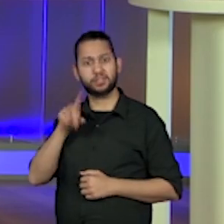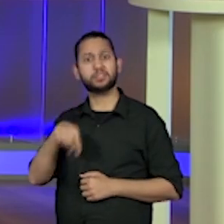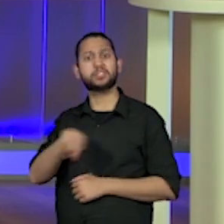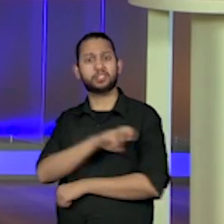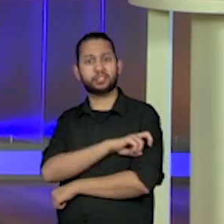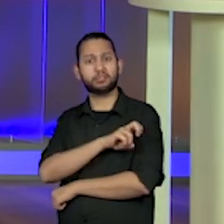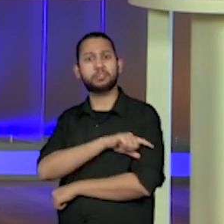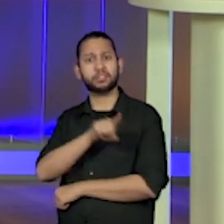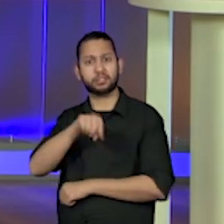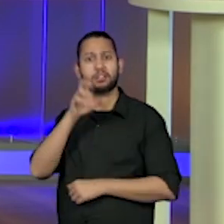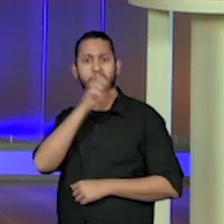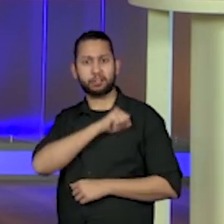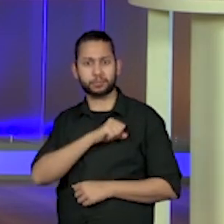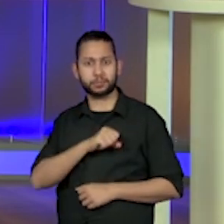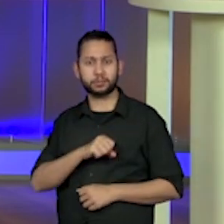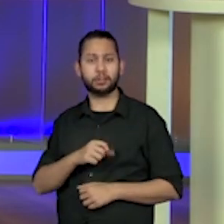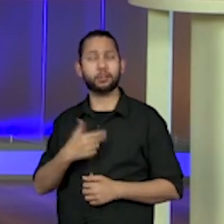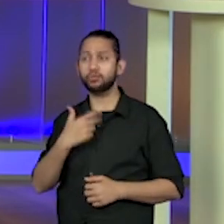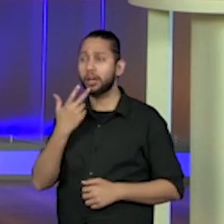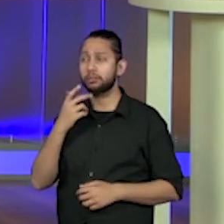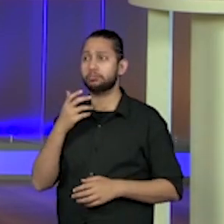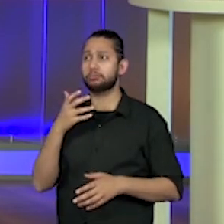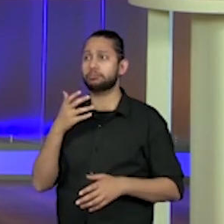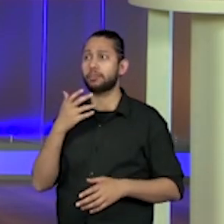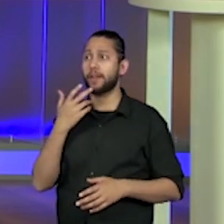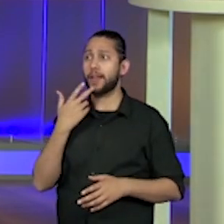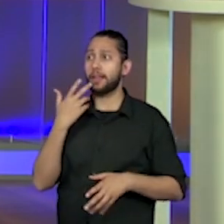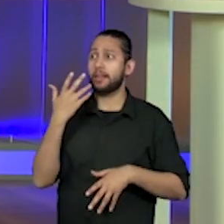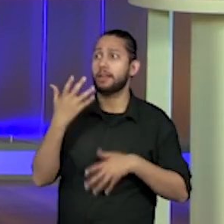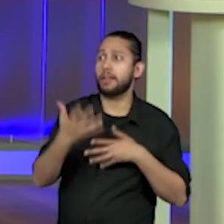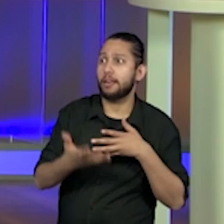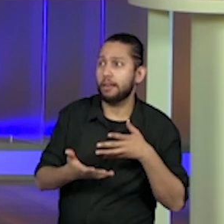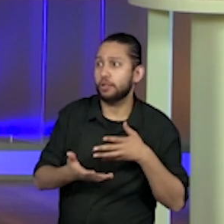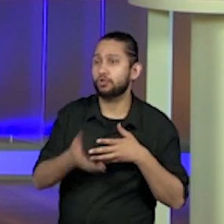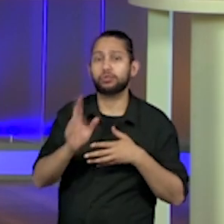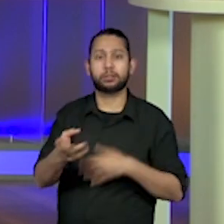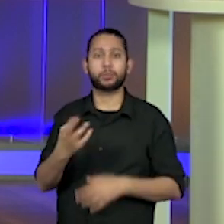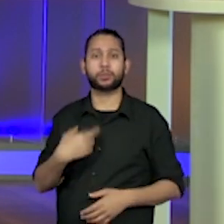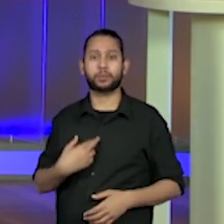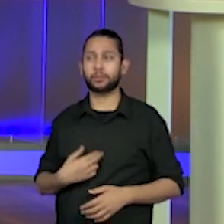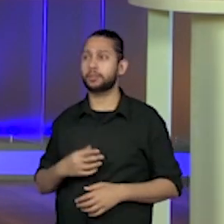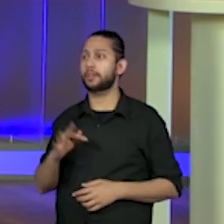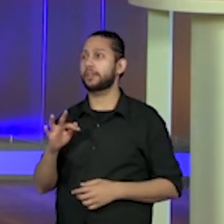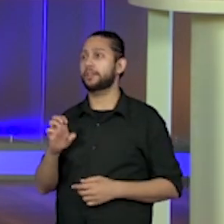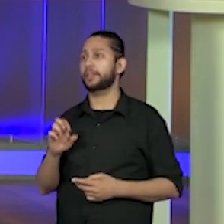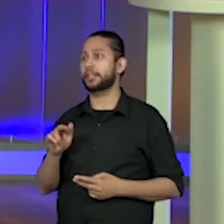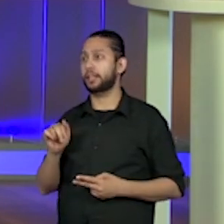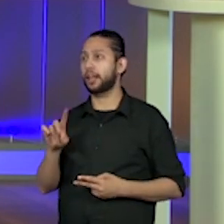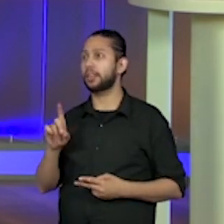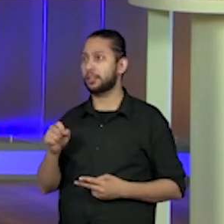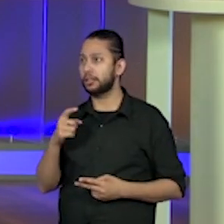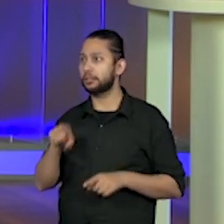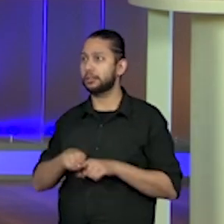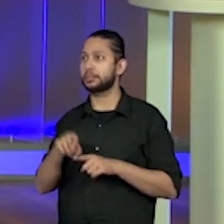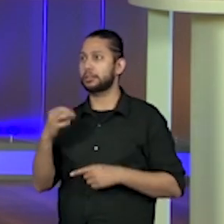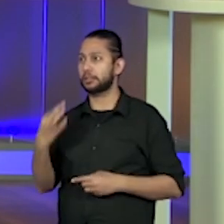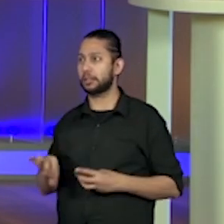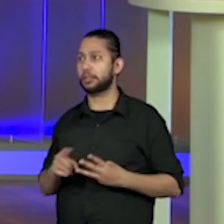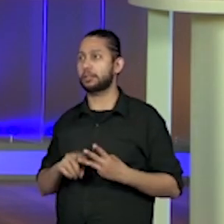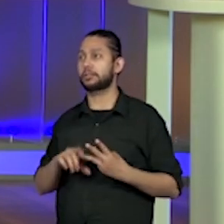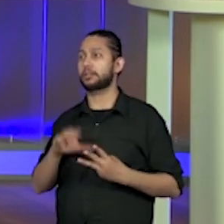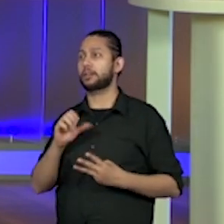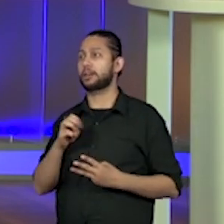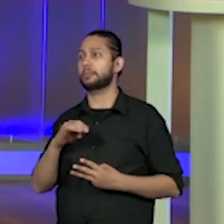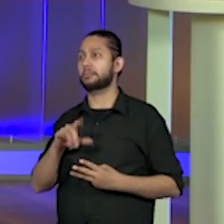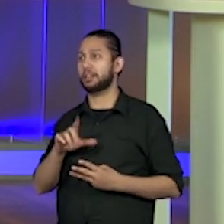são bem rápidos. Eu mal termino de falar, já chega as respostas. Adoro isso. Fernanda falou bem certinho também e a Camille